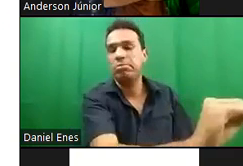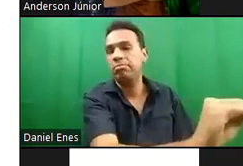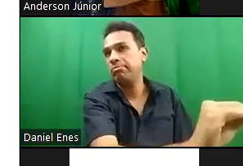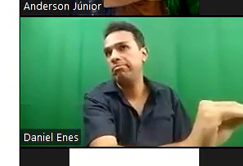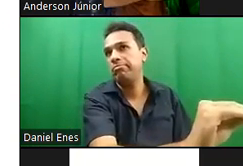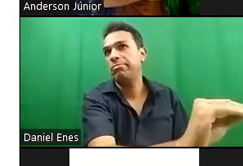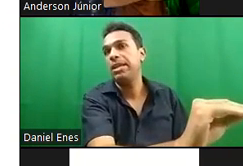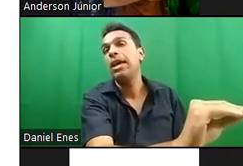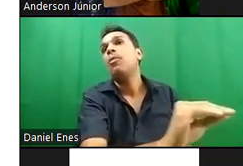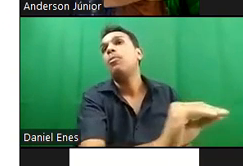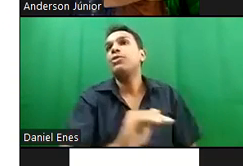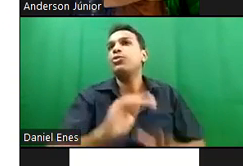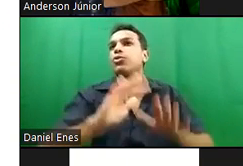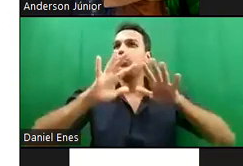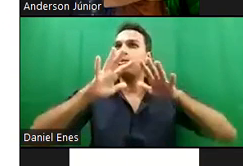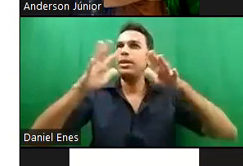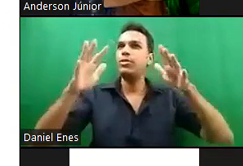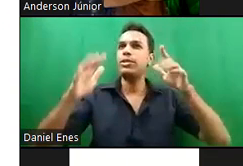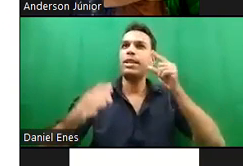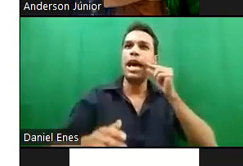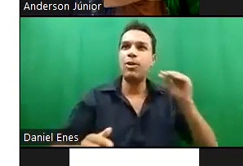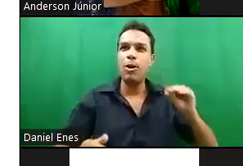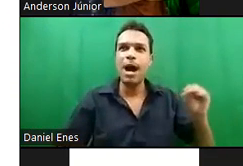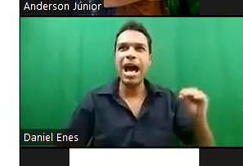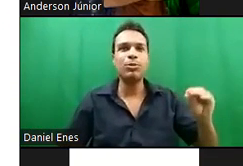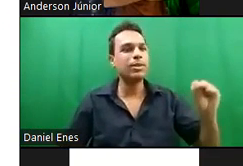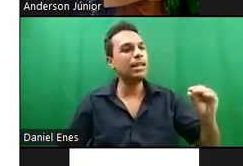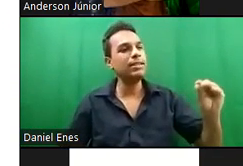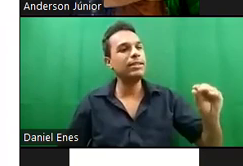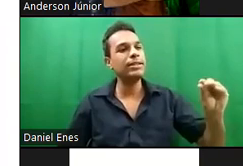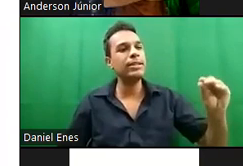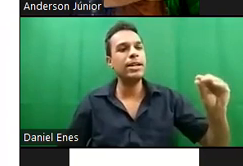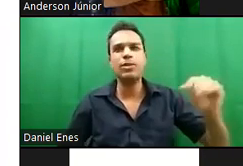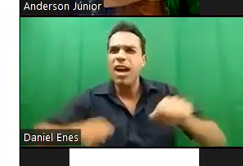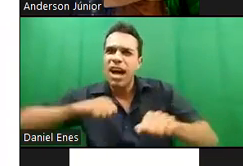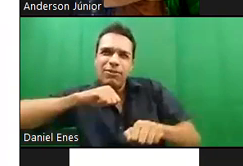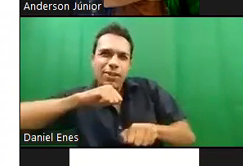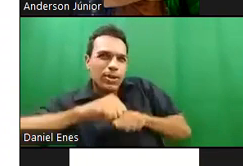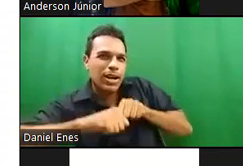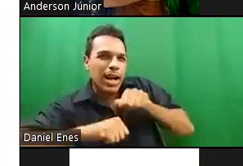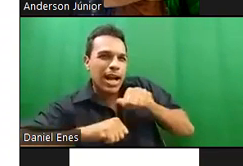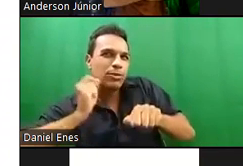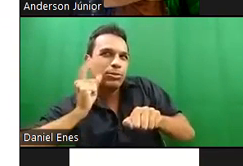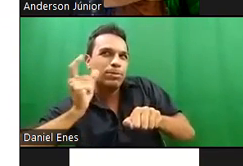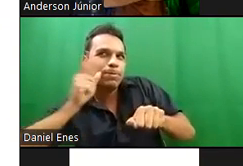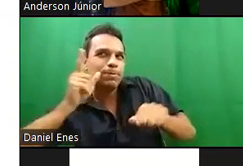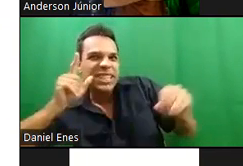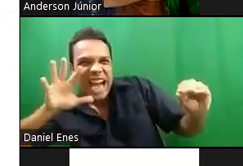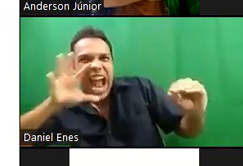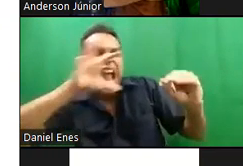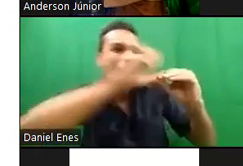rato. Mas o surdo cria o cenário, ó, o rato está ali andando, aí veio o gato